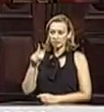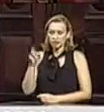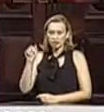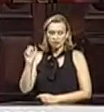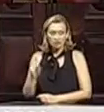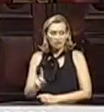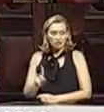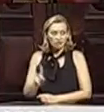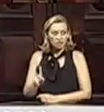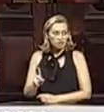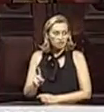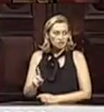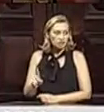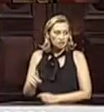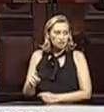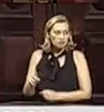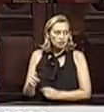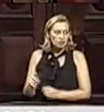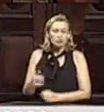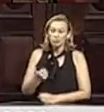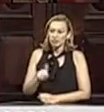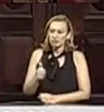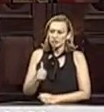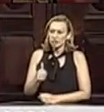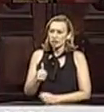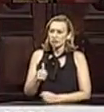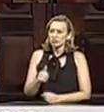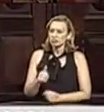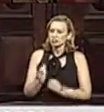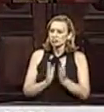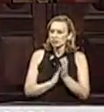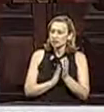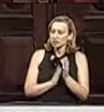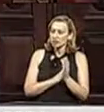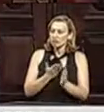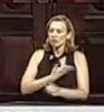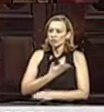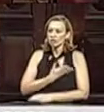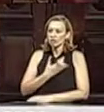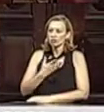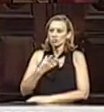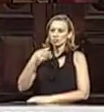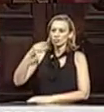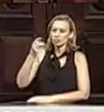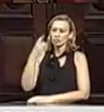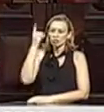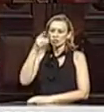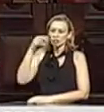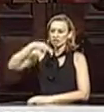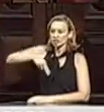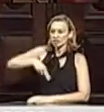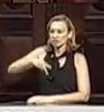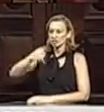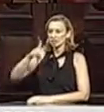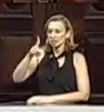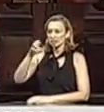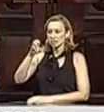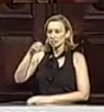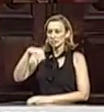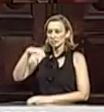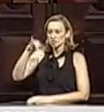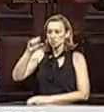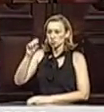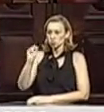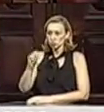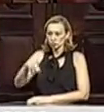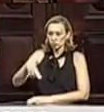Primeiro, saudar a presença aqui entre nós, deputado Edmilson Valentim, deputado que legislou por muitas vezes nessa área de